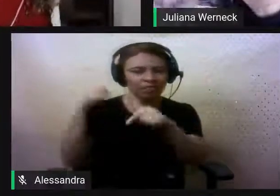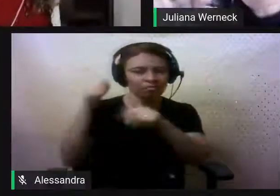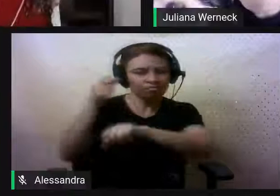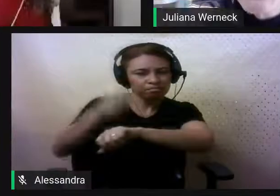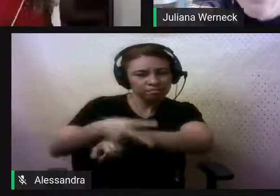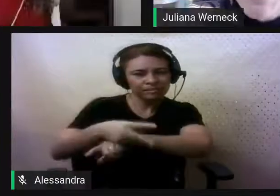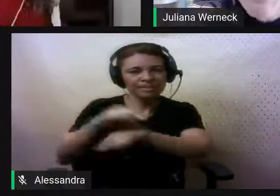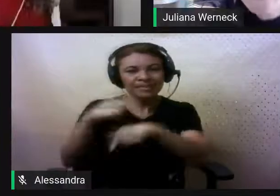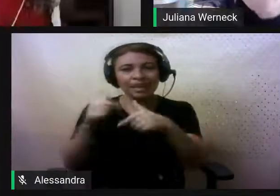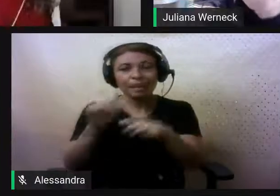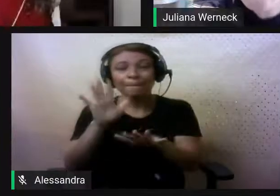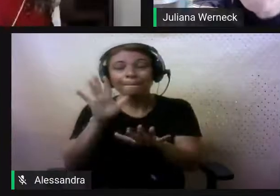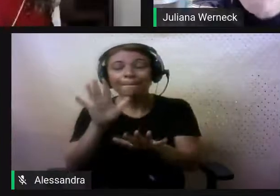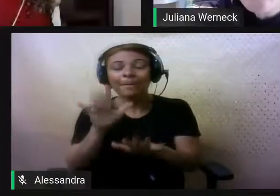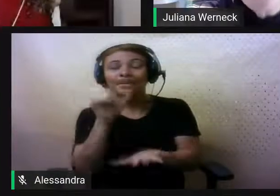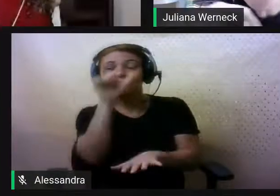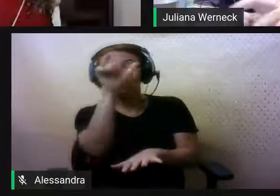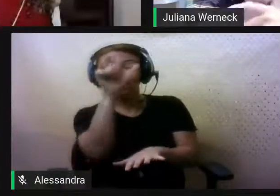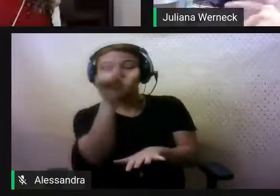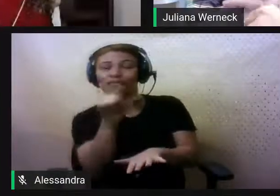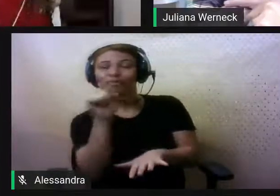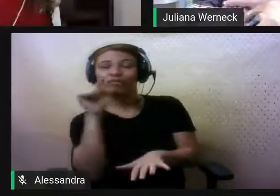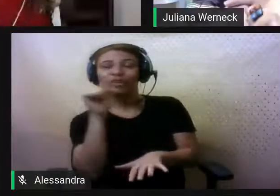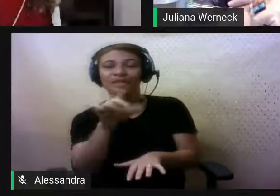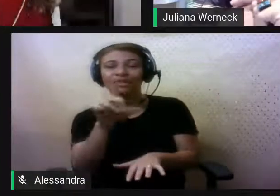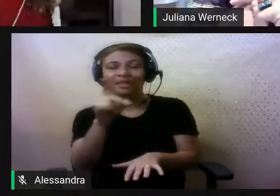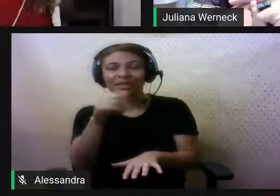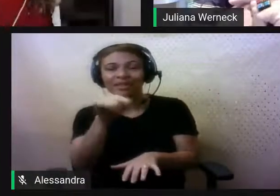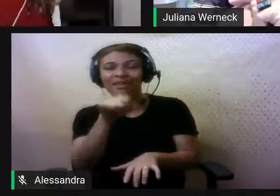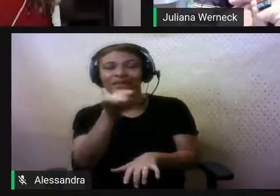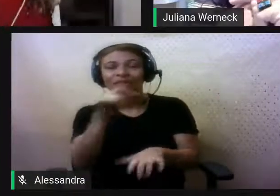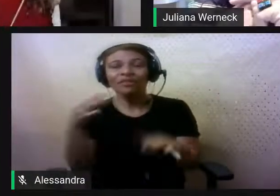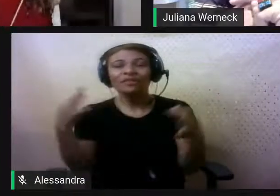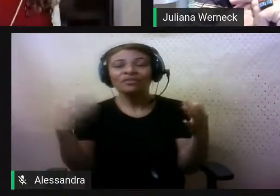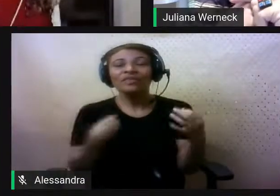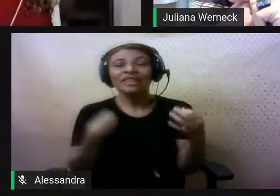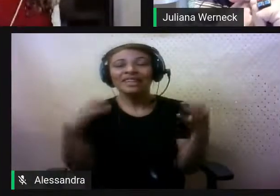Mas e para você? O que é uma vida extraordinária?